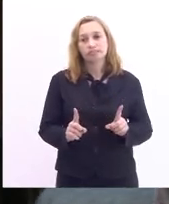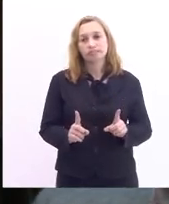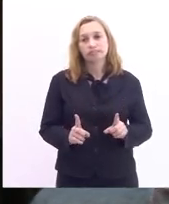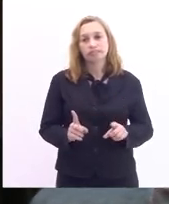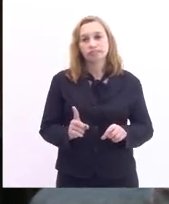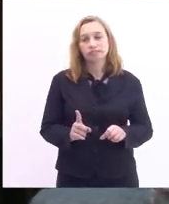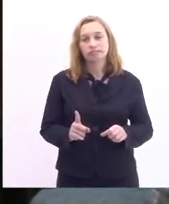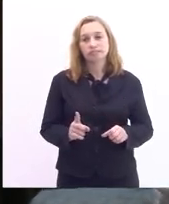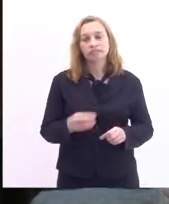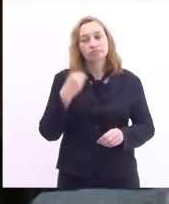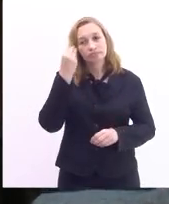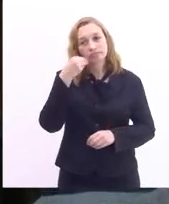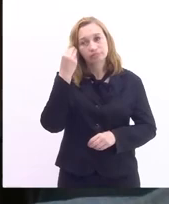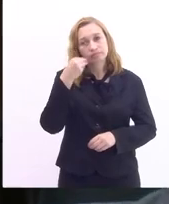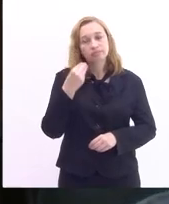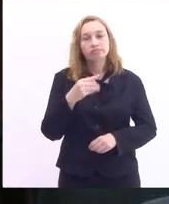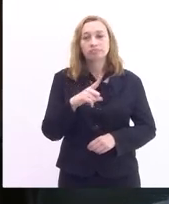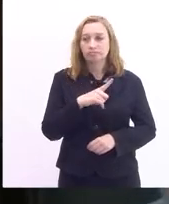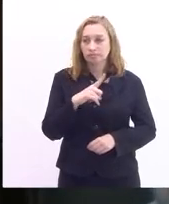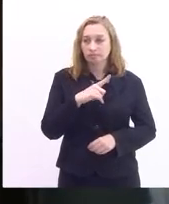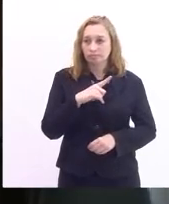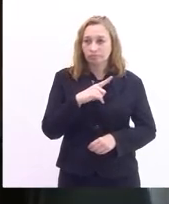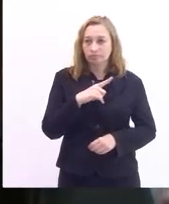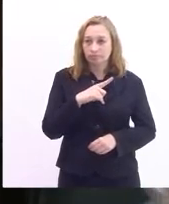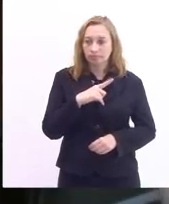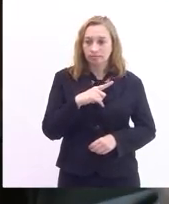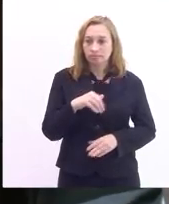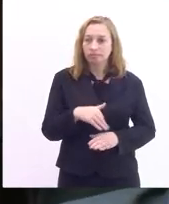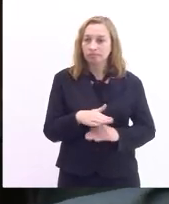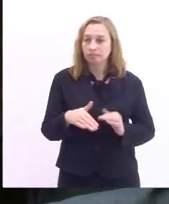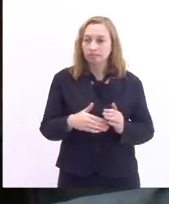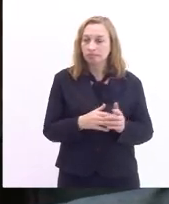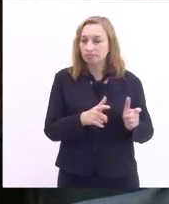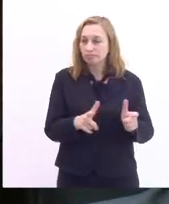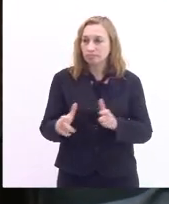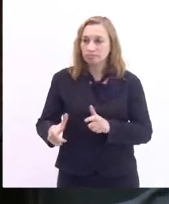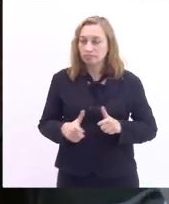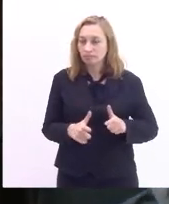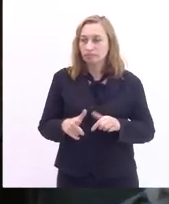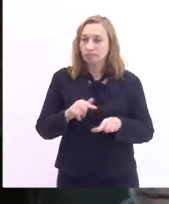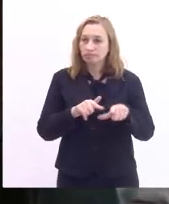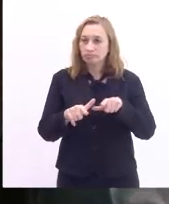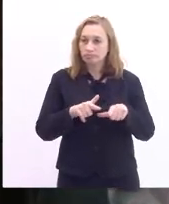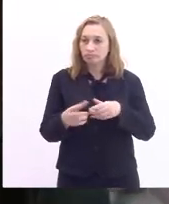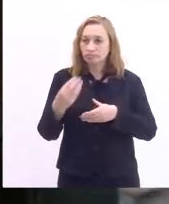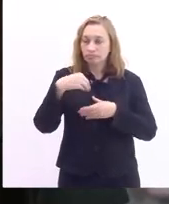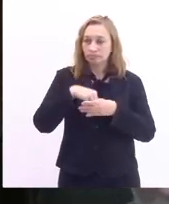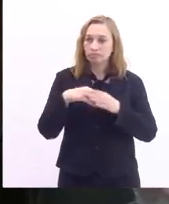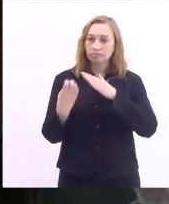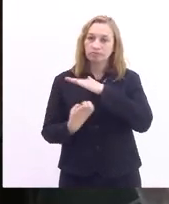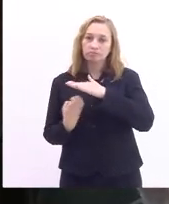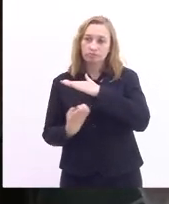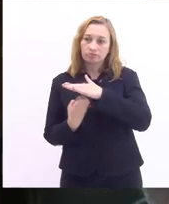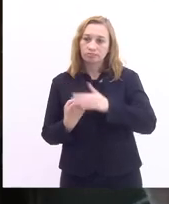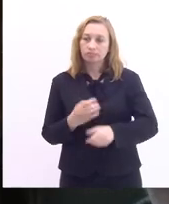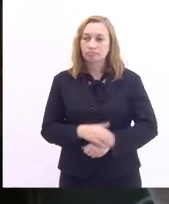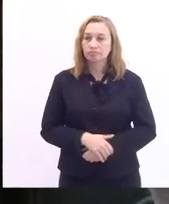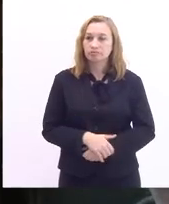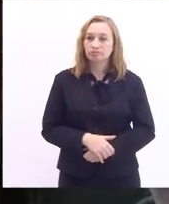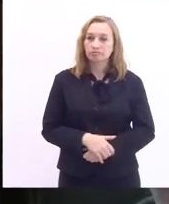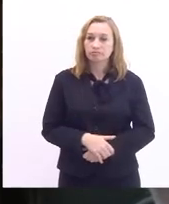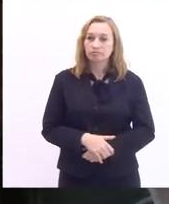meu tempo de experiência que eu tenho com todos os lugares que eu trabalhei dentro da empresa